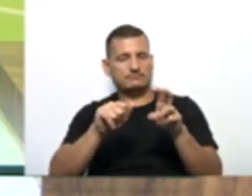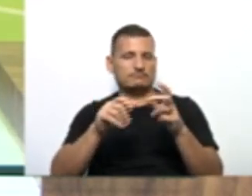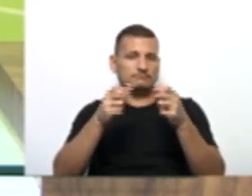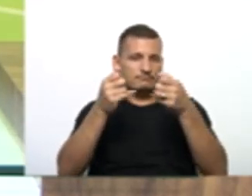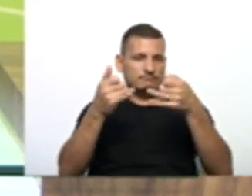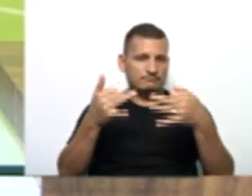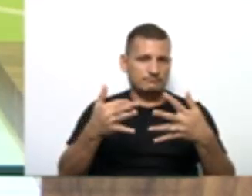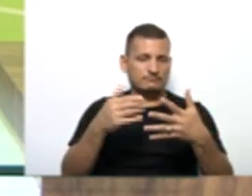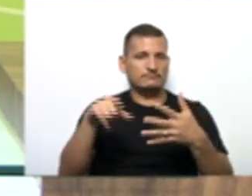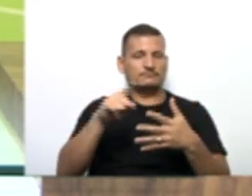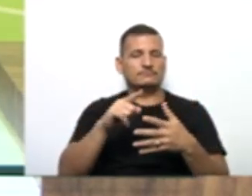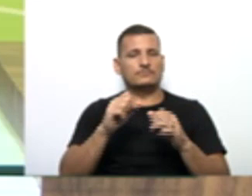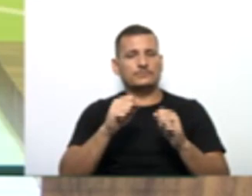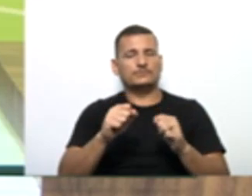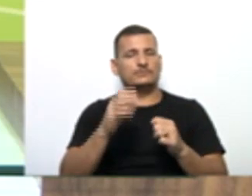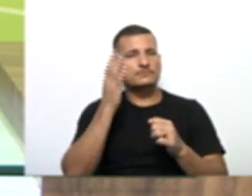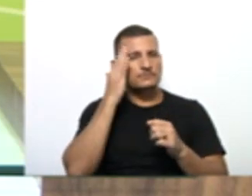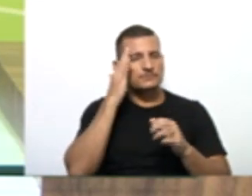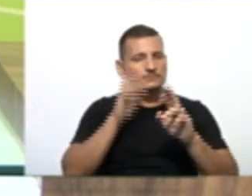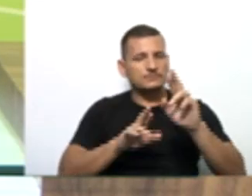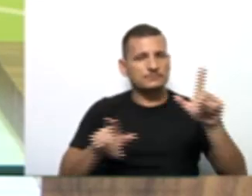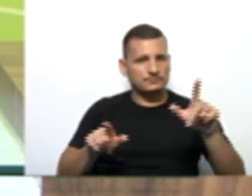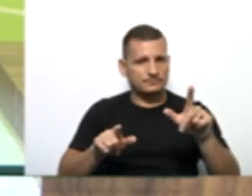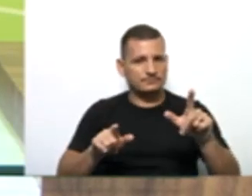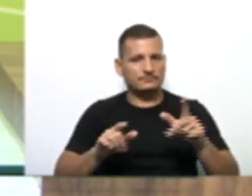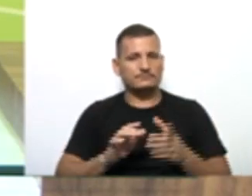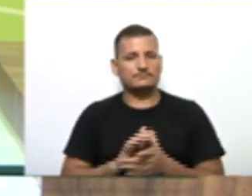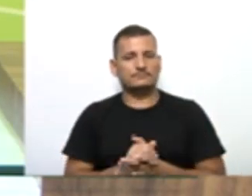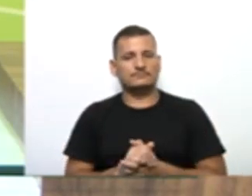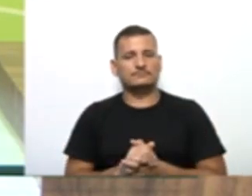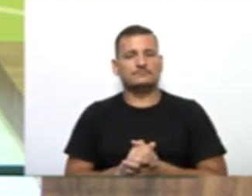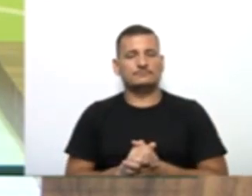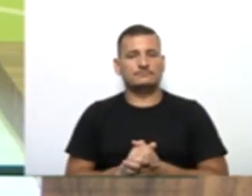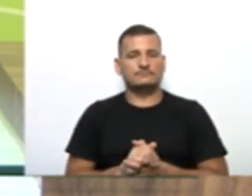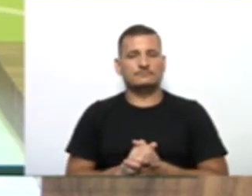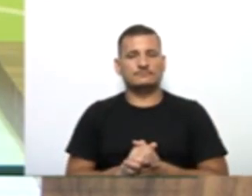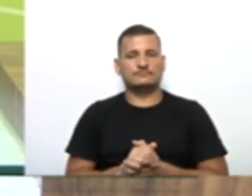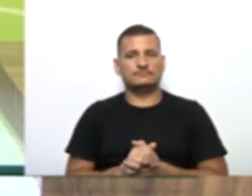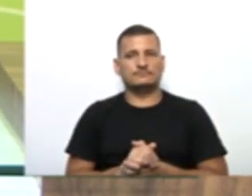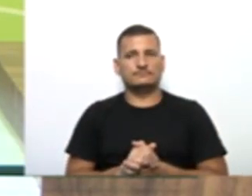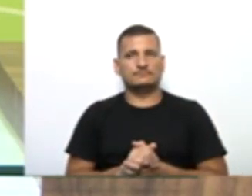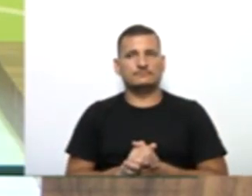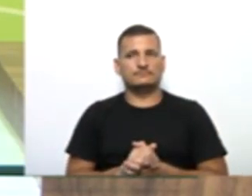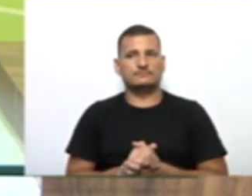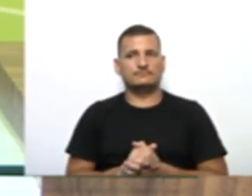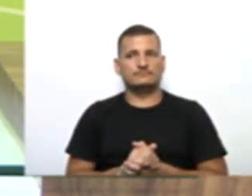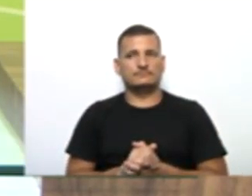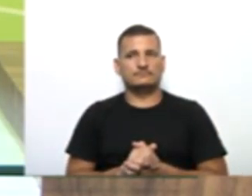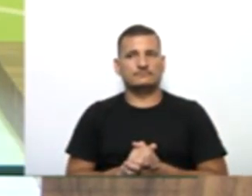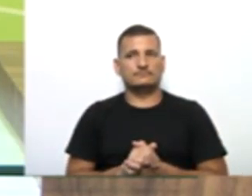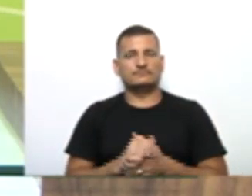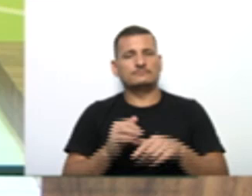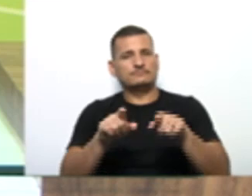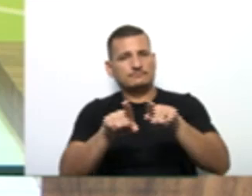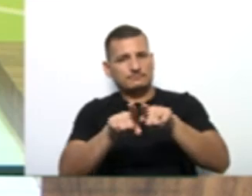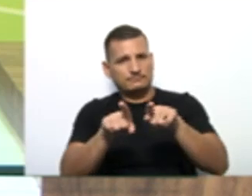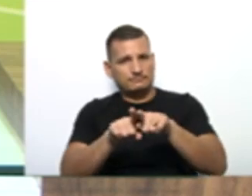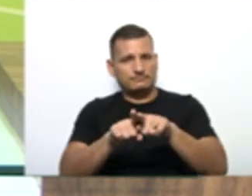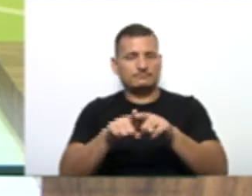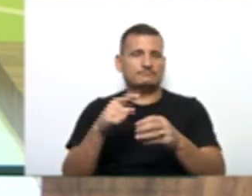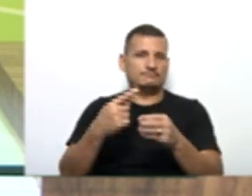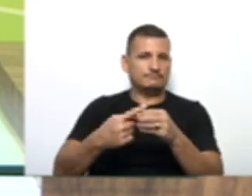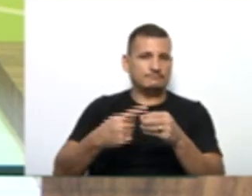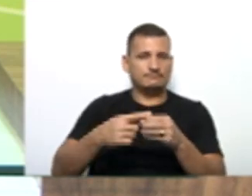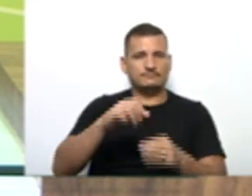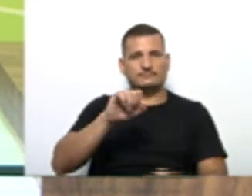passamos, para que vocês possam diferenciá-las, né, as diferentes formas de citação. Também aqui de São Francisco